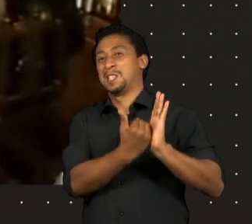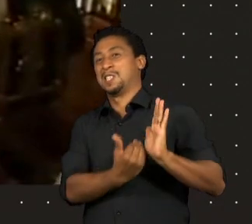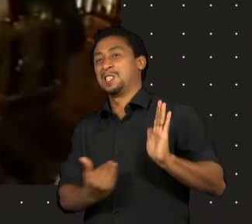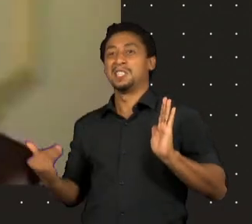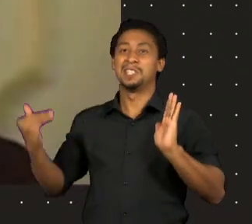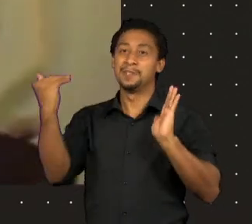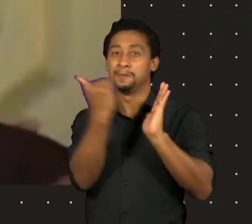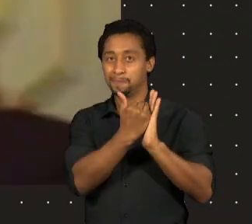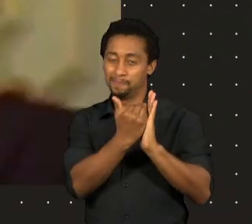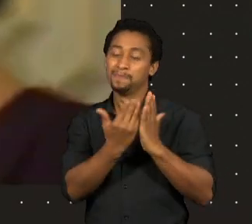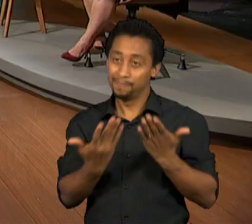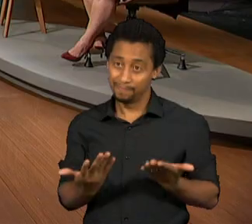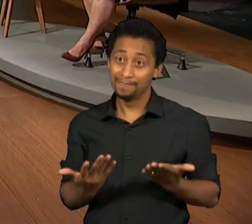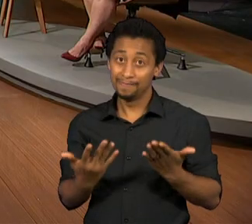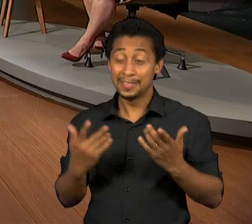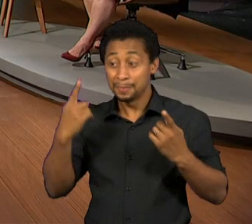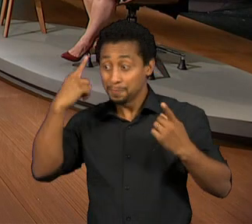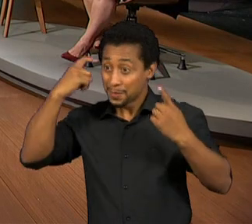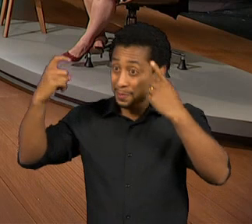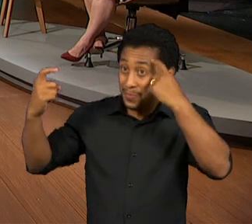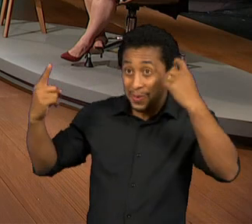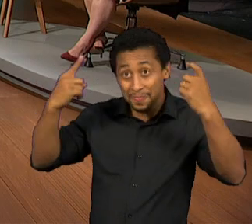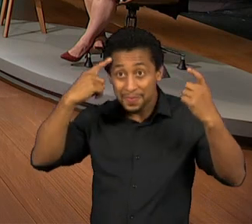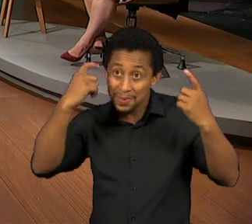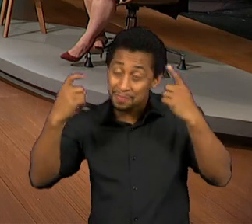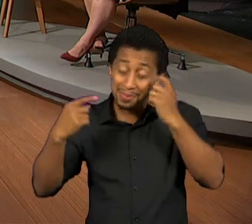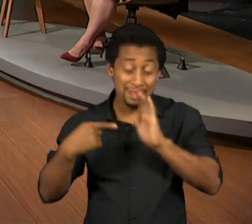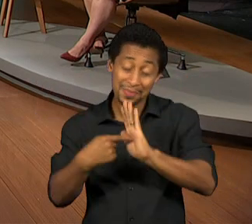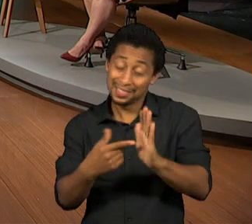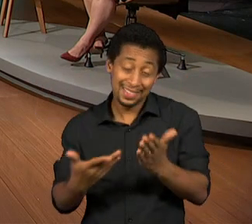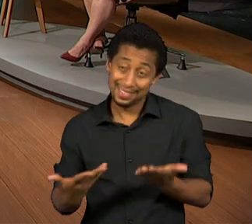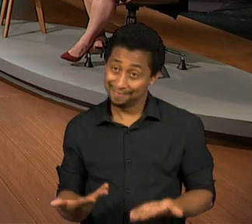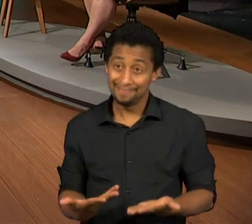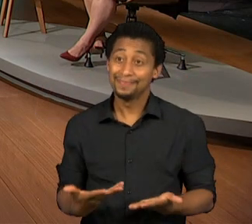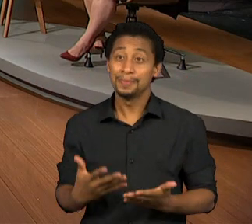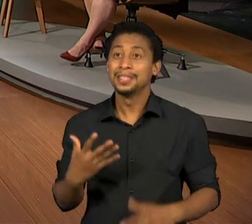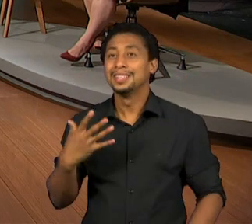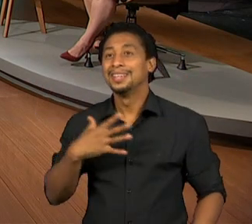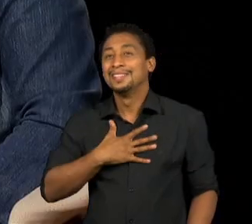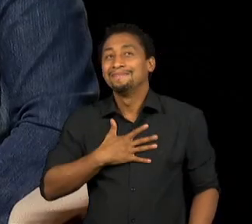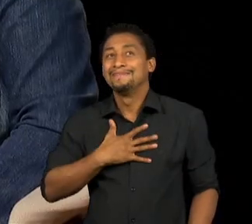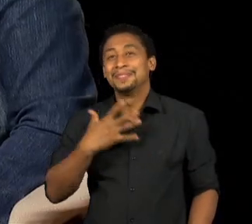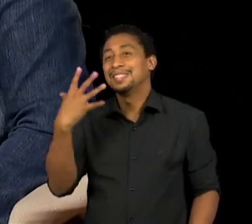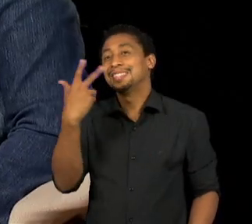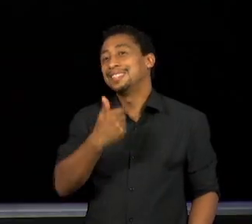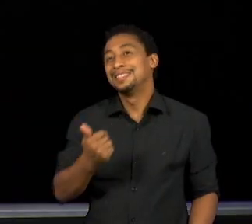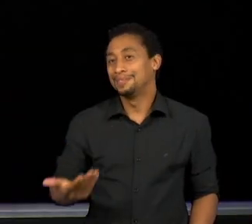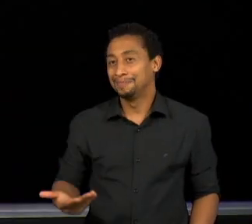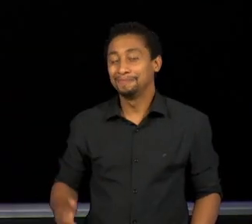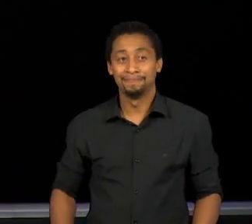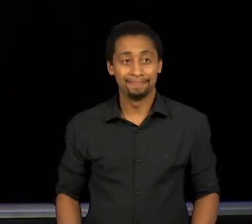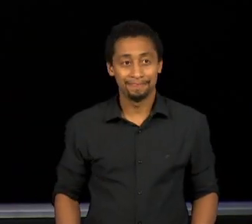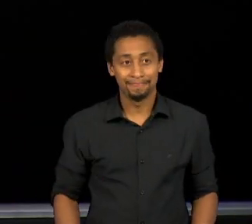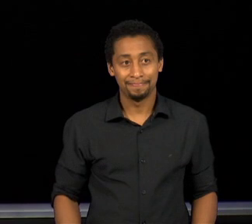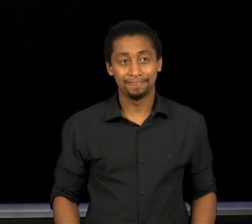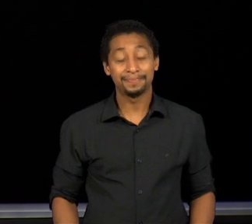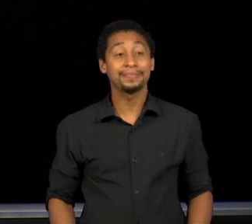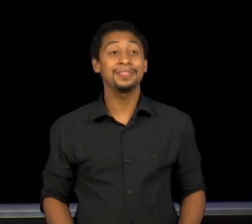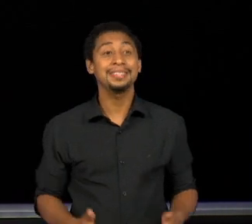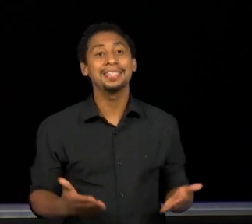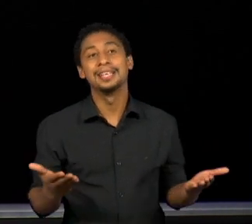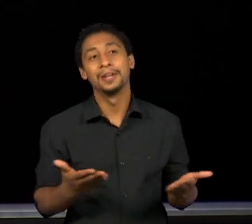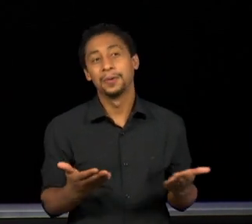aberta e cair na caricatura. Era um erro que eu corria. Sim. Mas foi lindo, uma personagem linda. Agora, Maiara, foi também